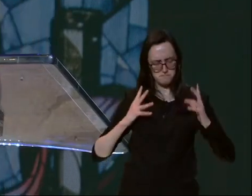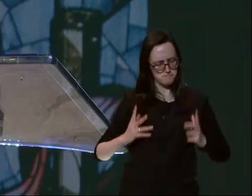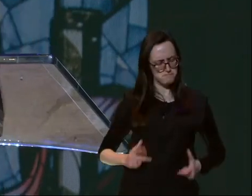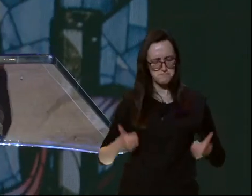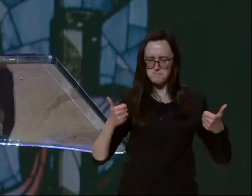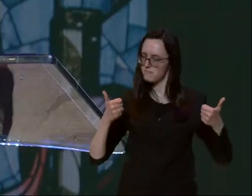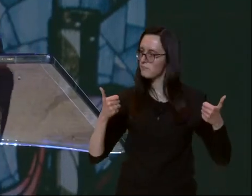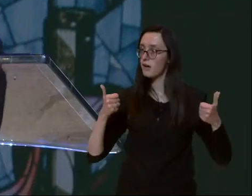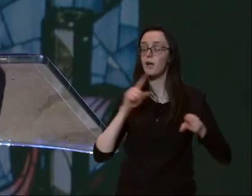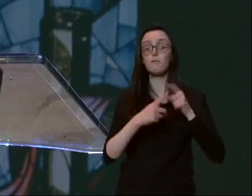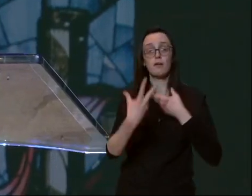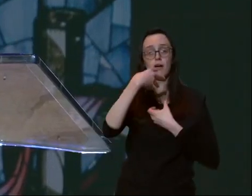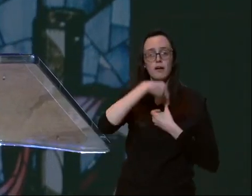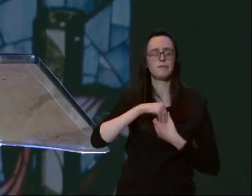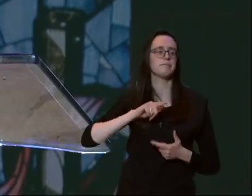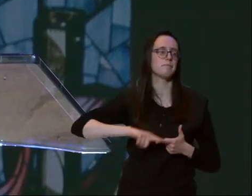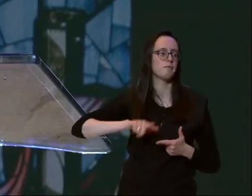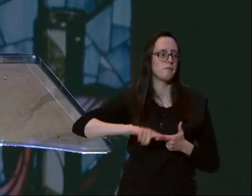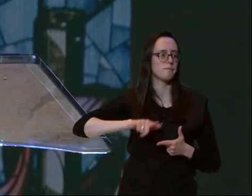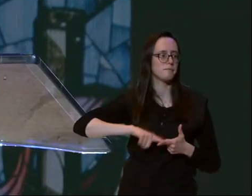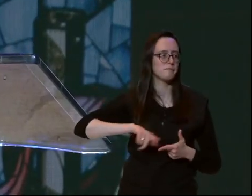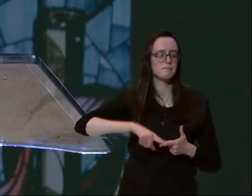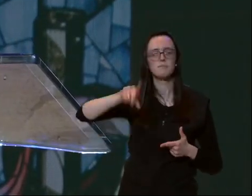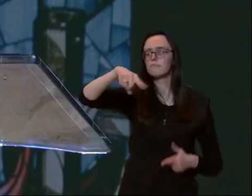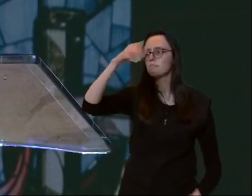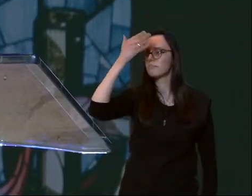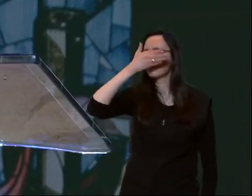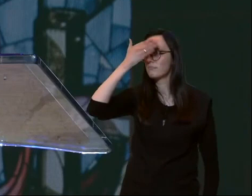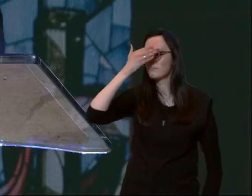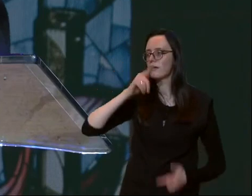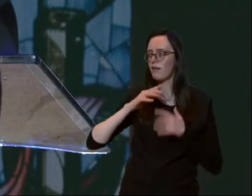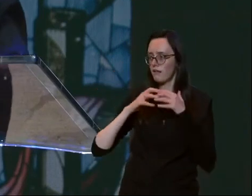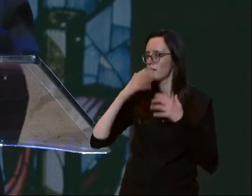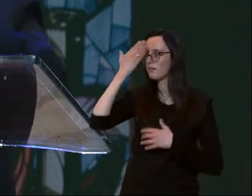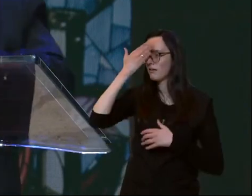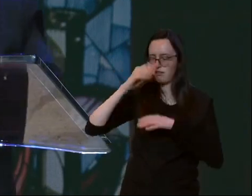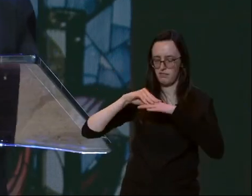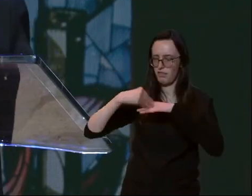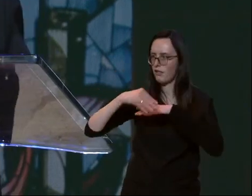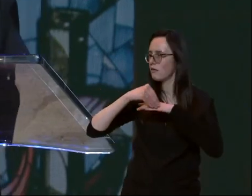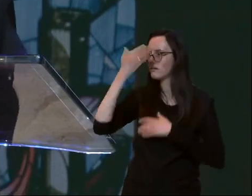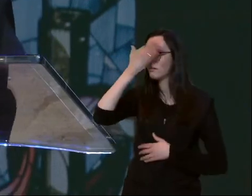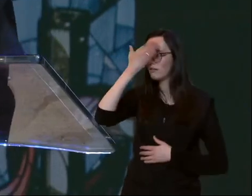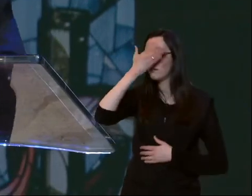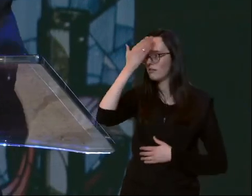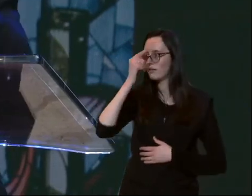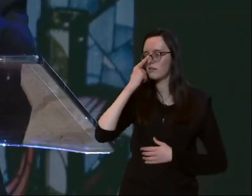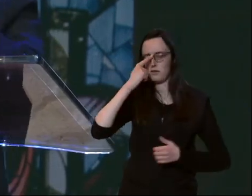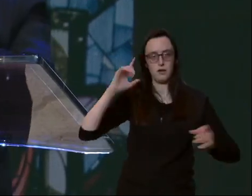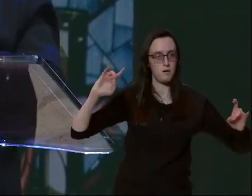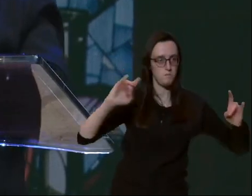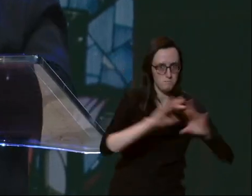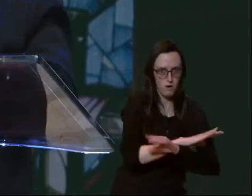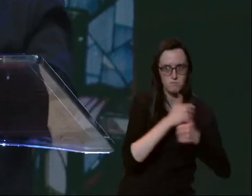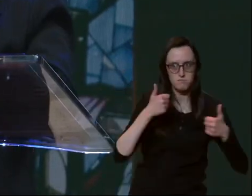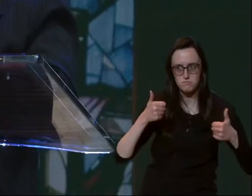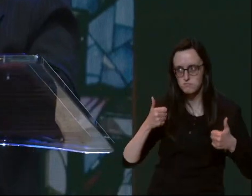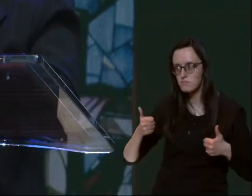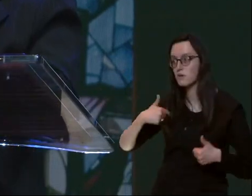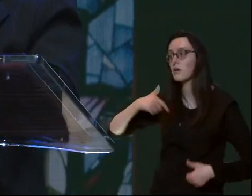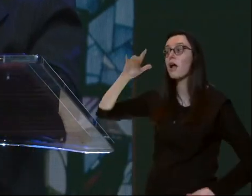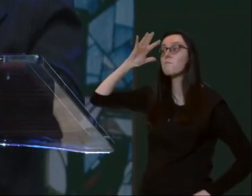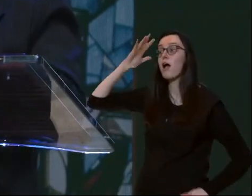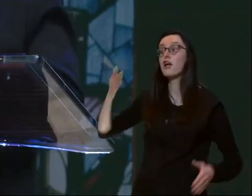tinha um homem cheio de problemas. Eu creio que quando Naamã chegava em casa e tirava o